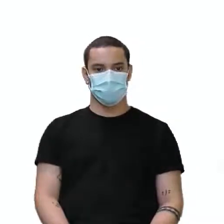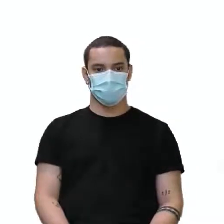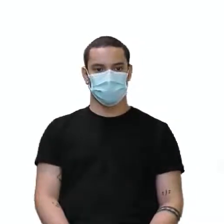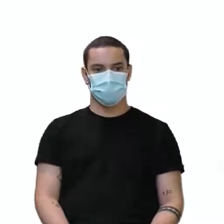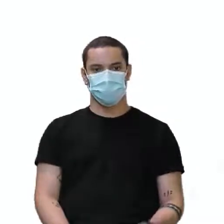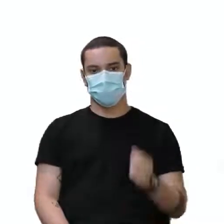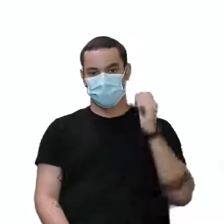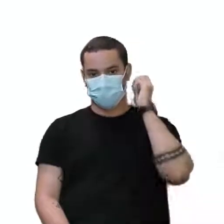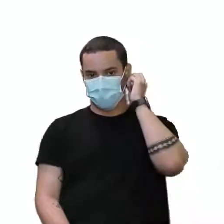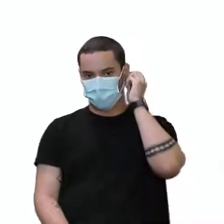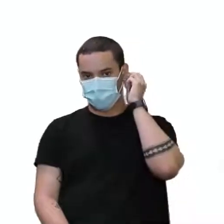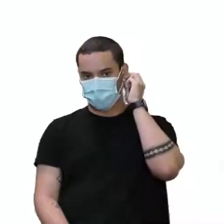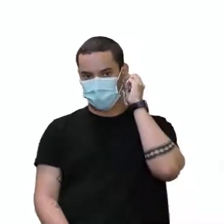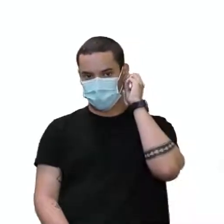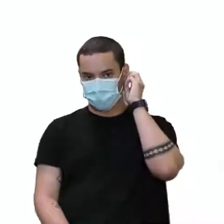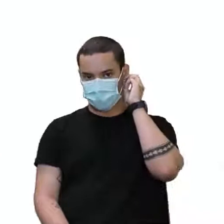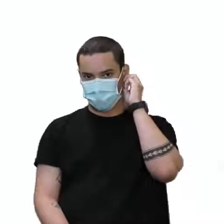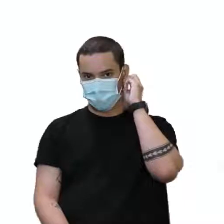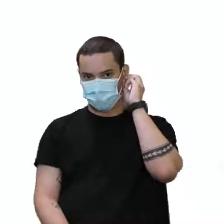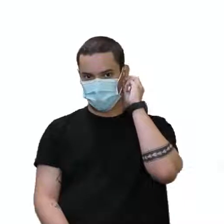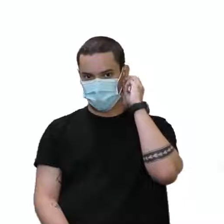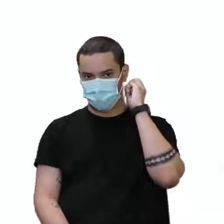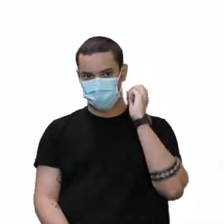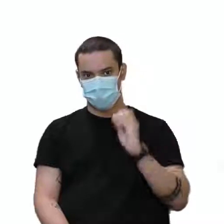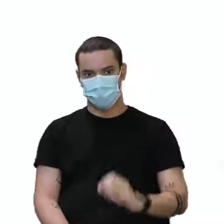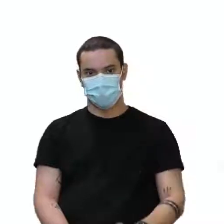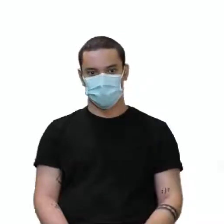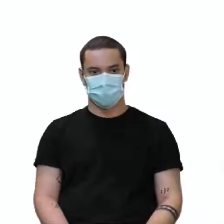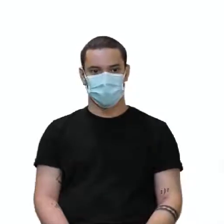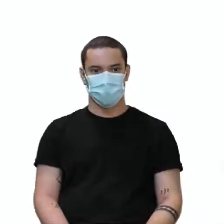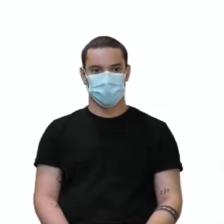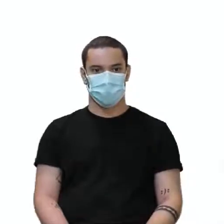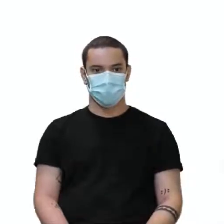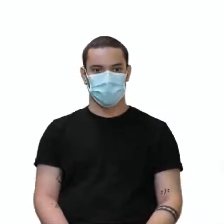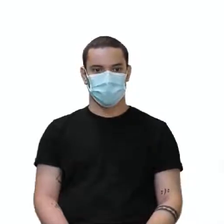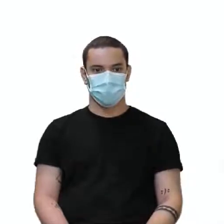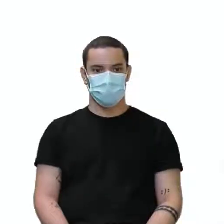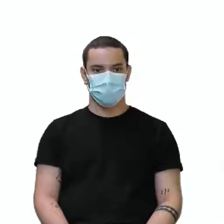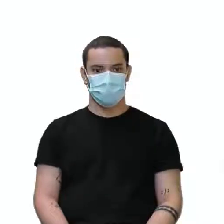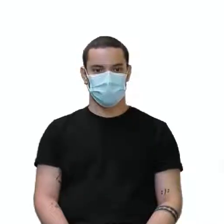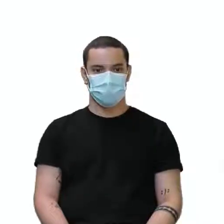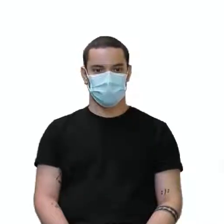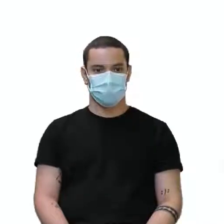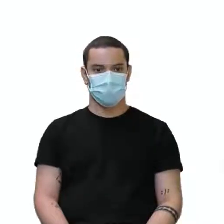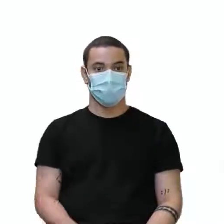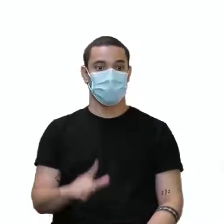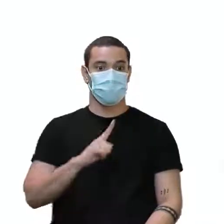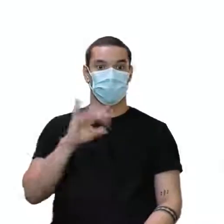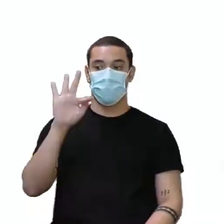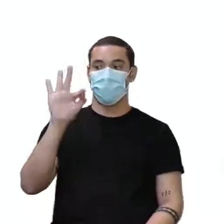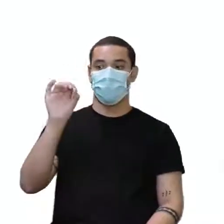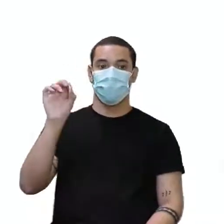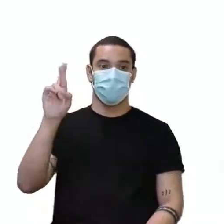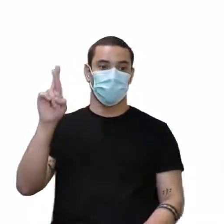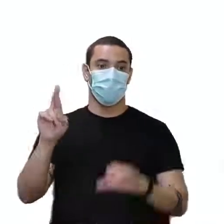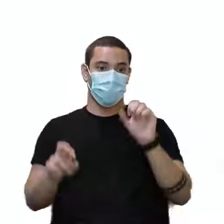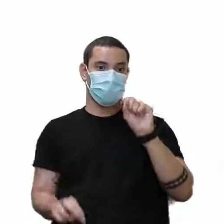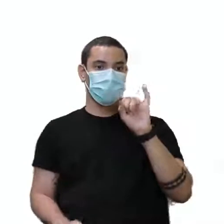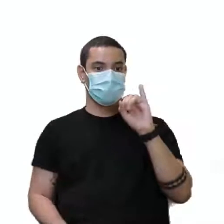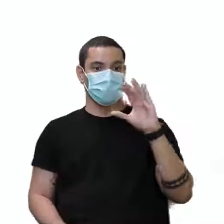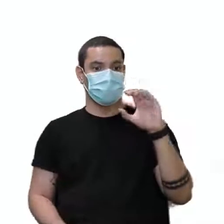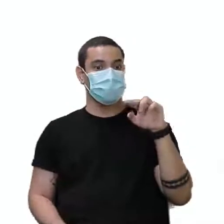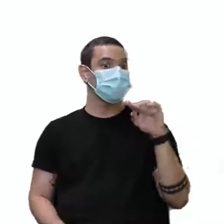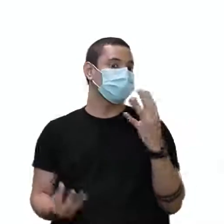for ou pro since, o que não tem você descarta. Buy for you. Aí eu tenho aqui, ó,